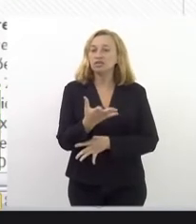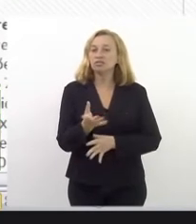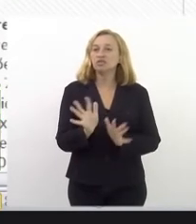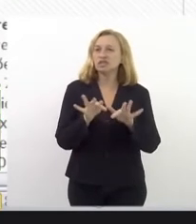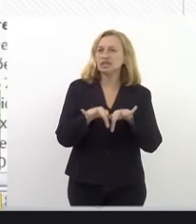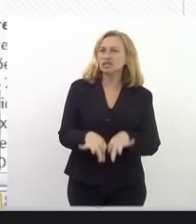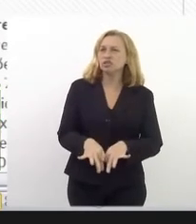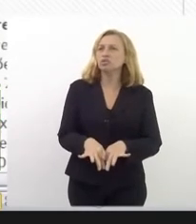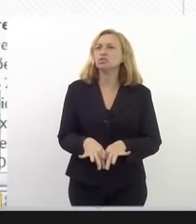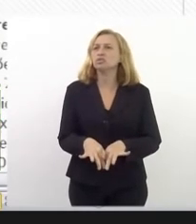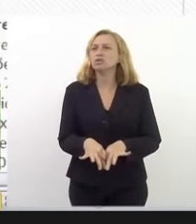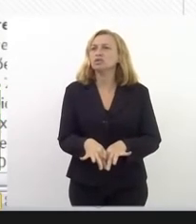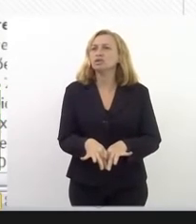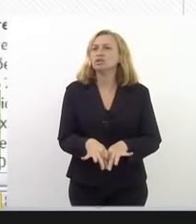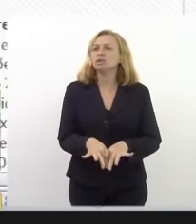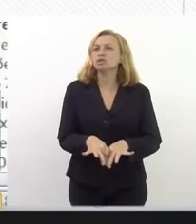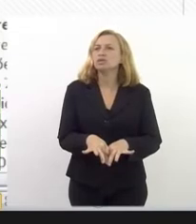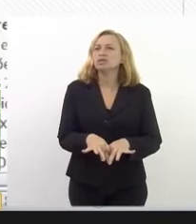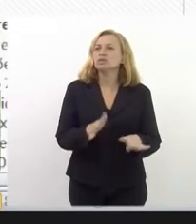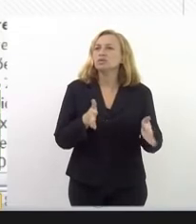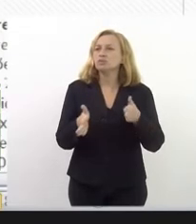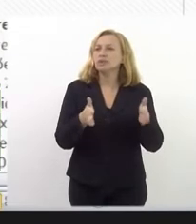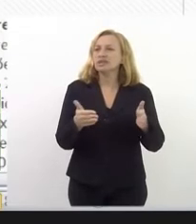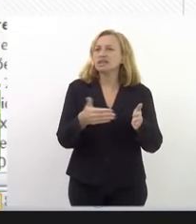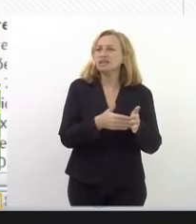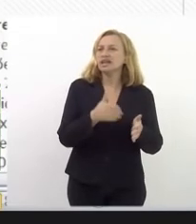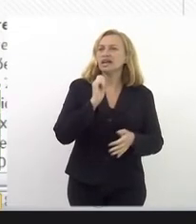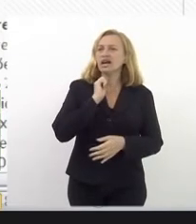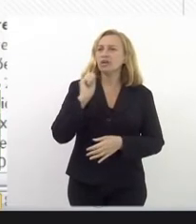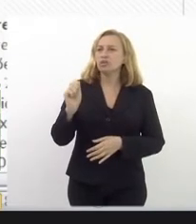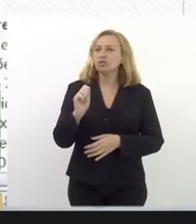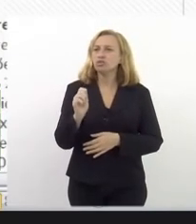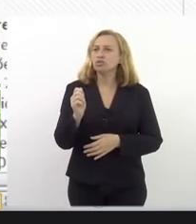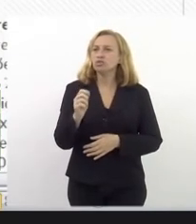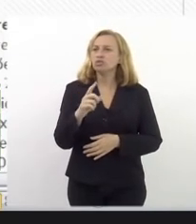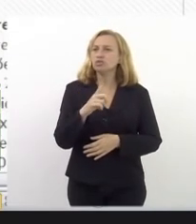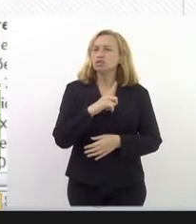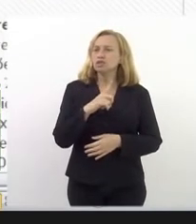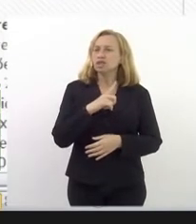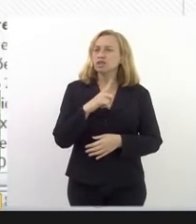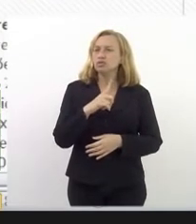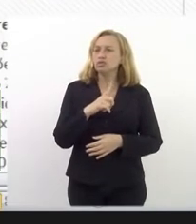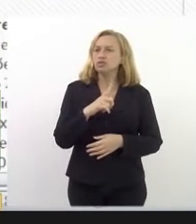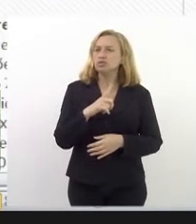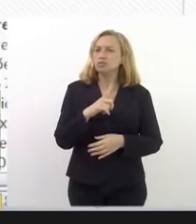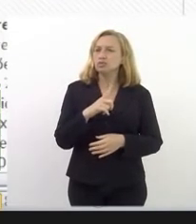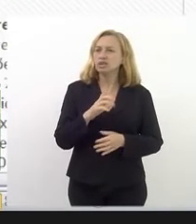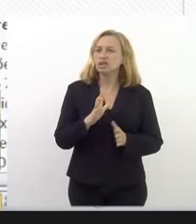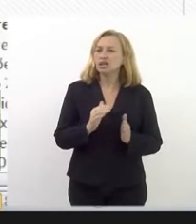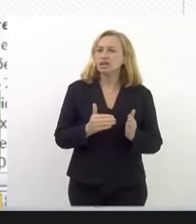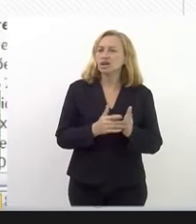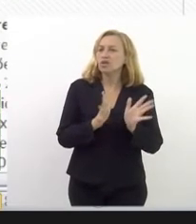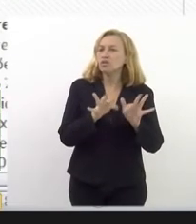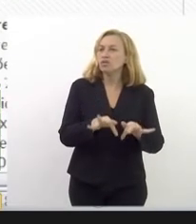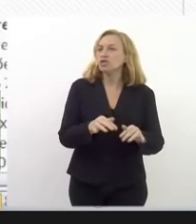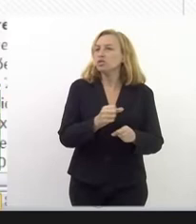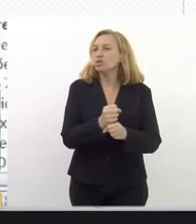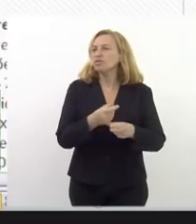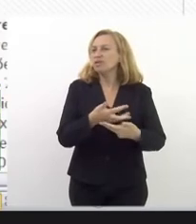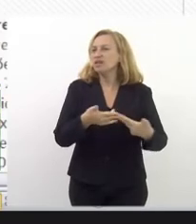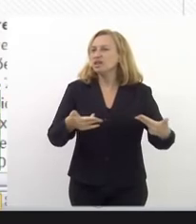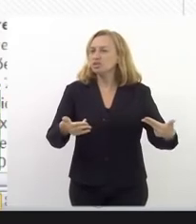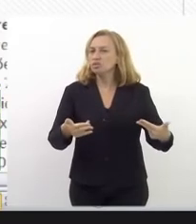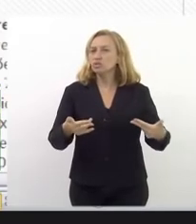em... O prazo de adesão foi em agosto, a gente ainda tem um reflexo no final do ano, mas tem muita